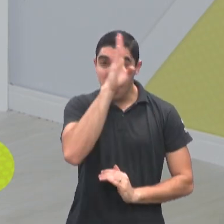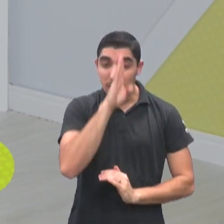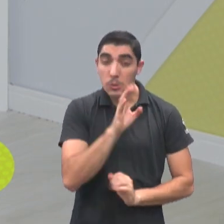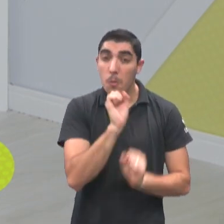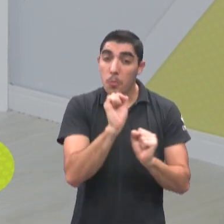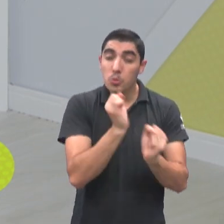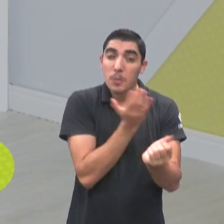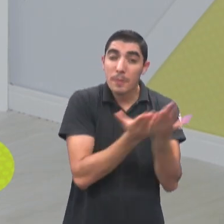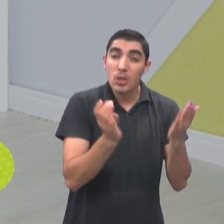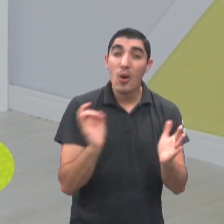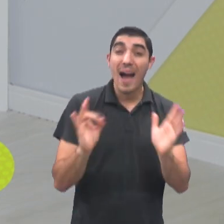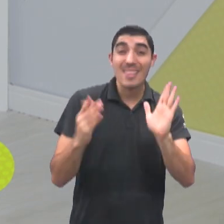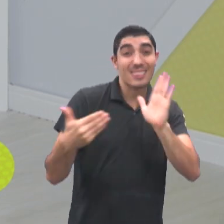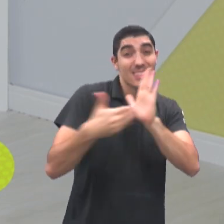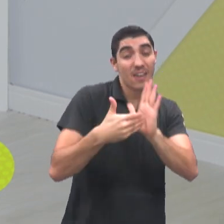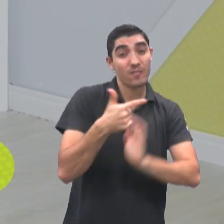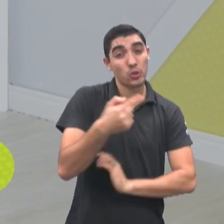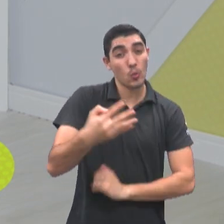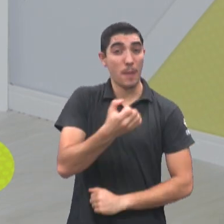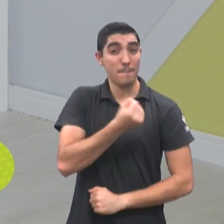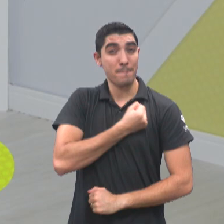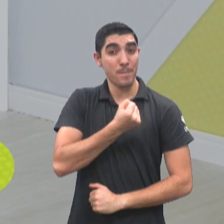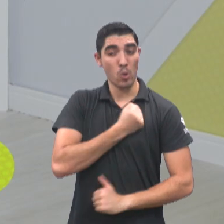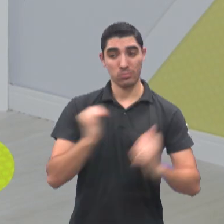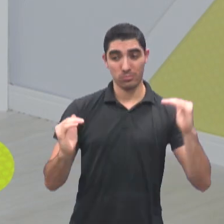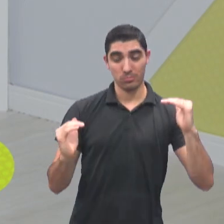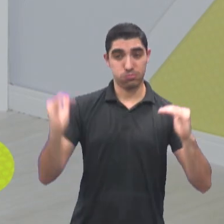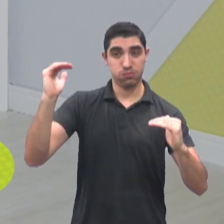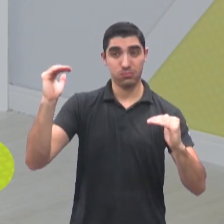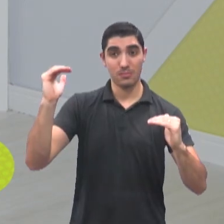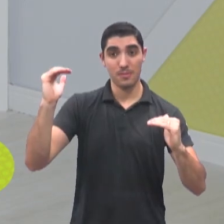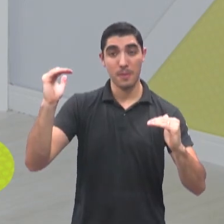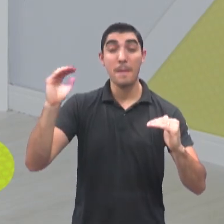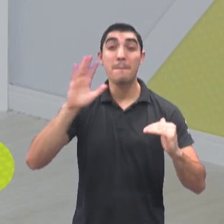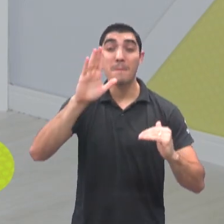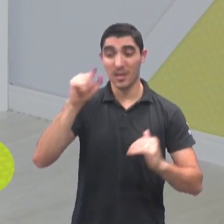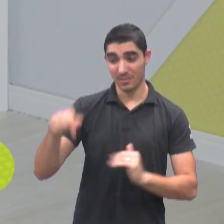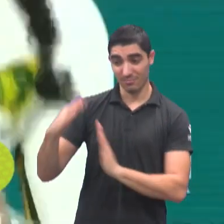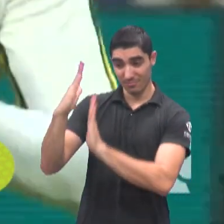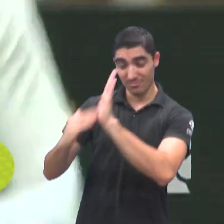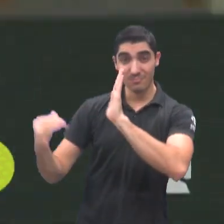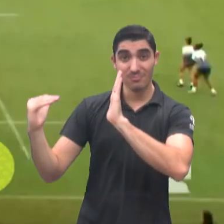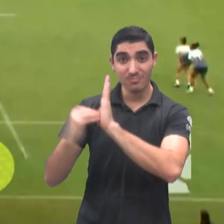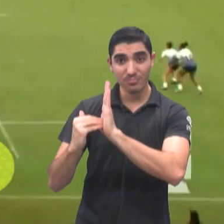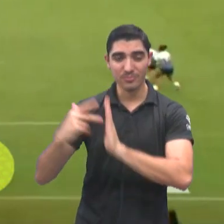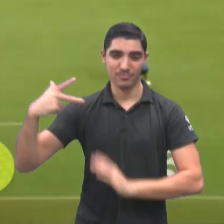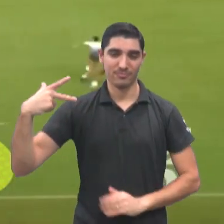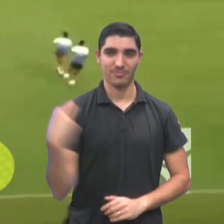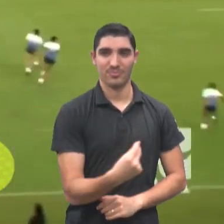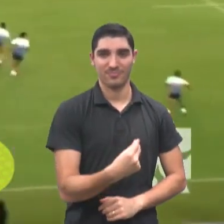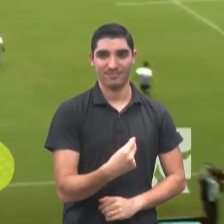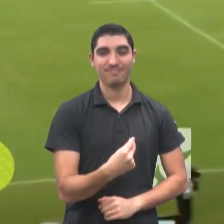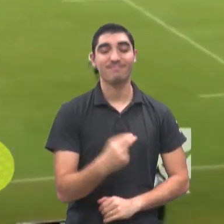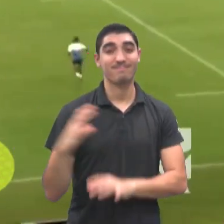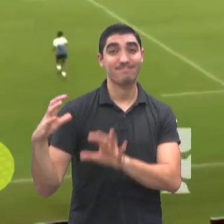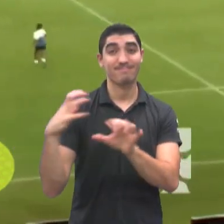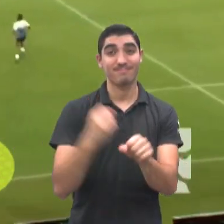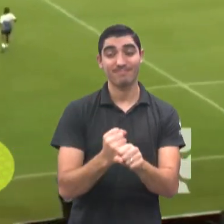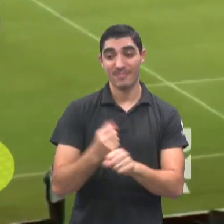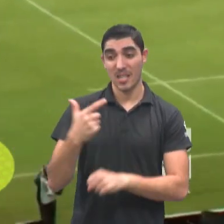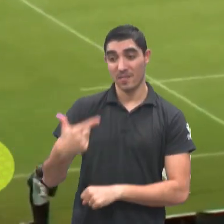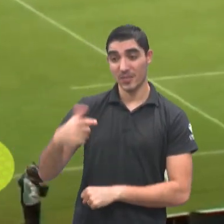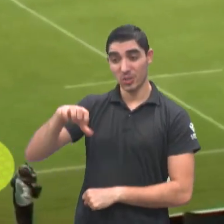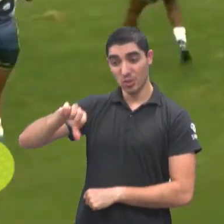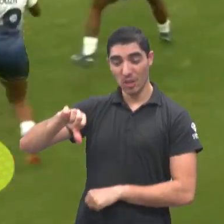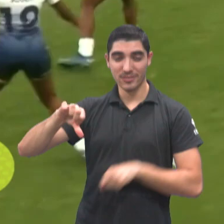se classificarem às quartas de final do torneio. Só que as neozelandesas venceram, elas venceram por 29-7. Com